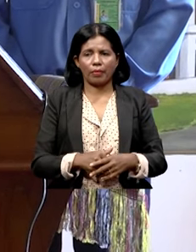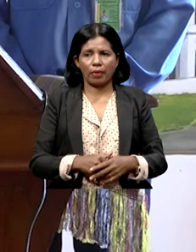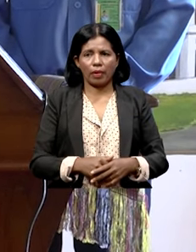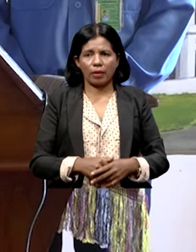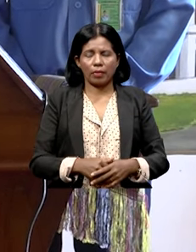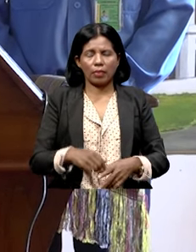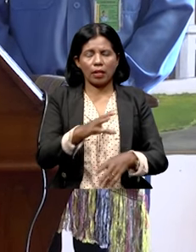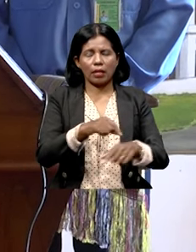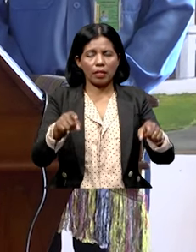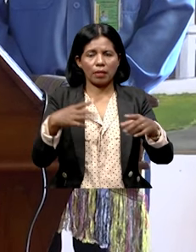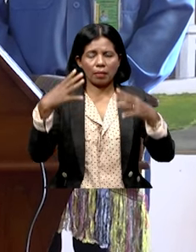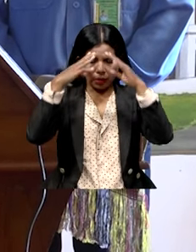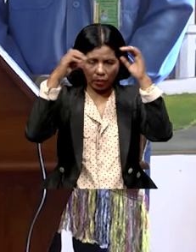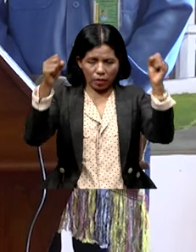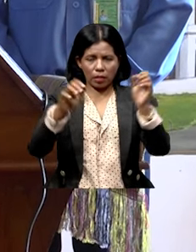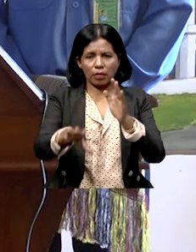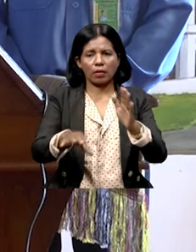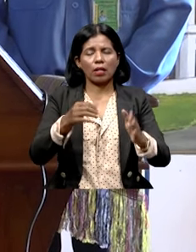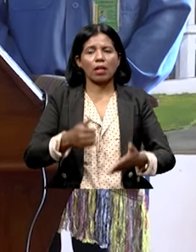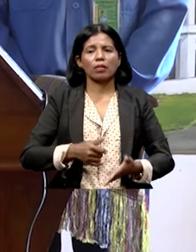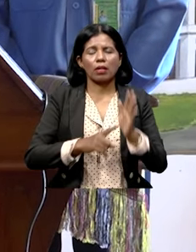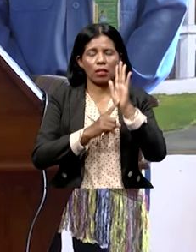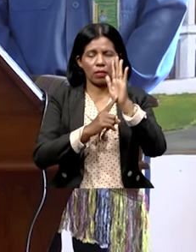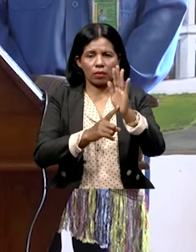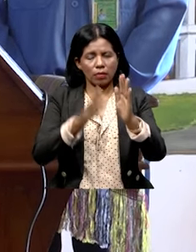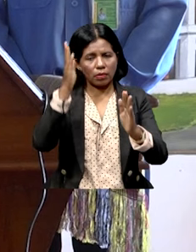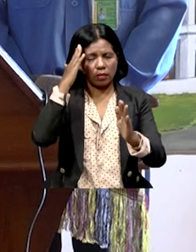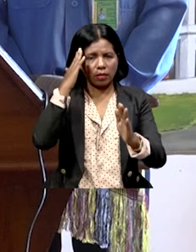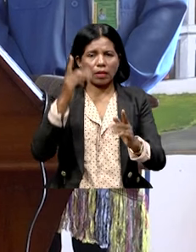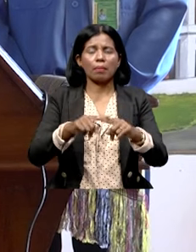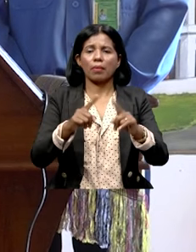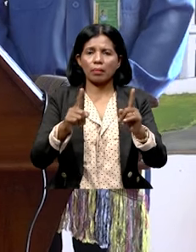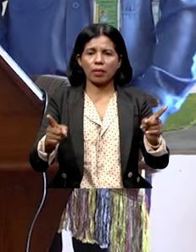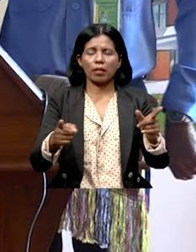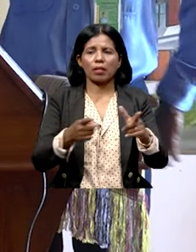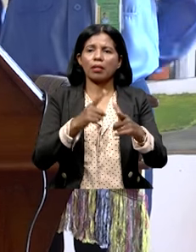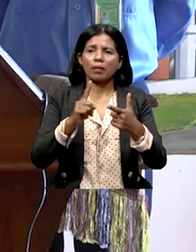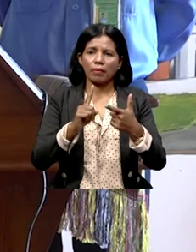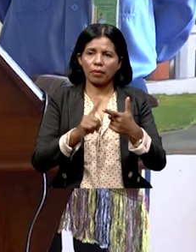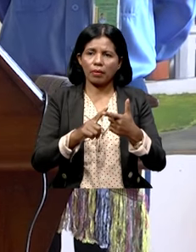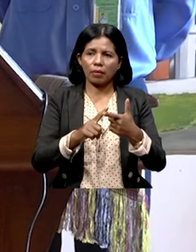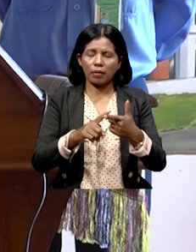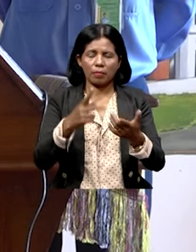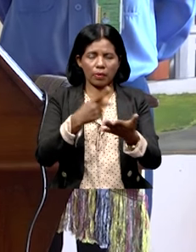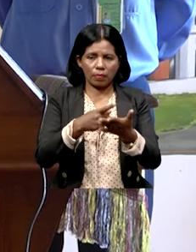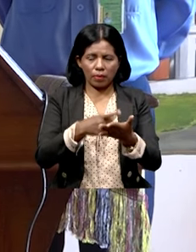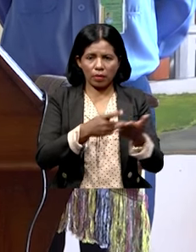Presidência para a torreta reconhecimento. Mas bem, depois de proposta de